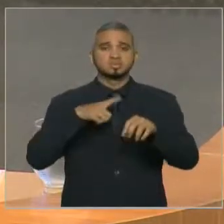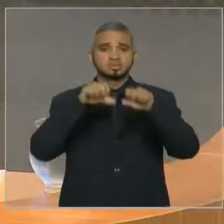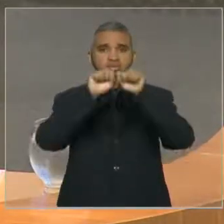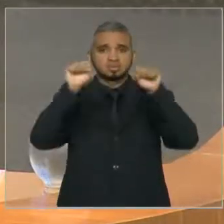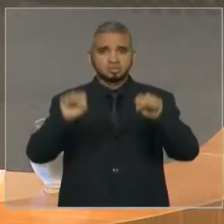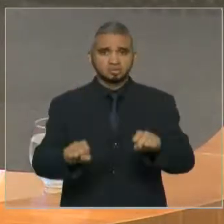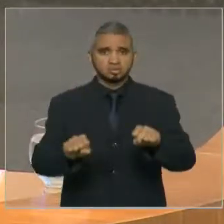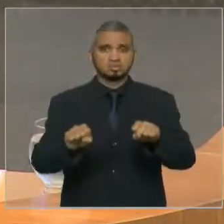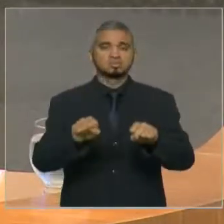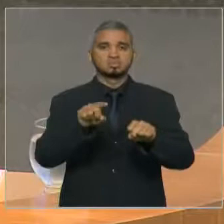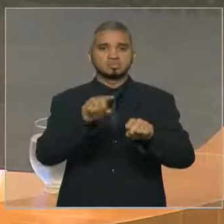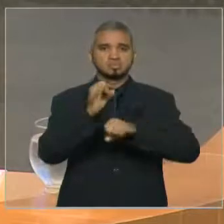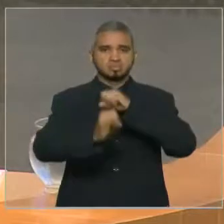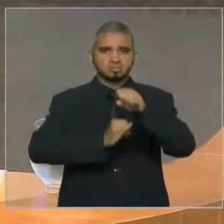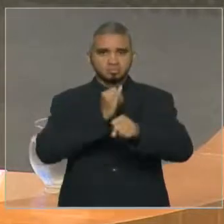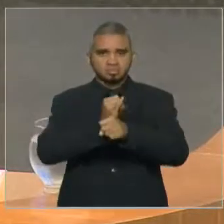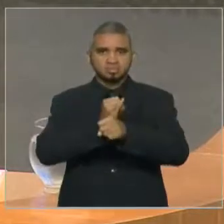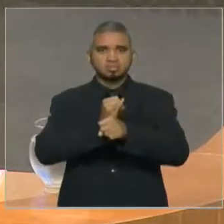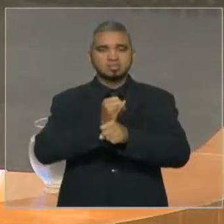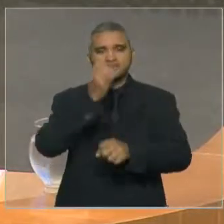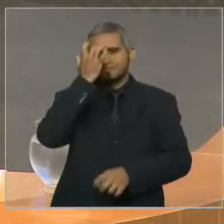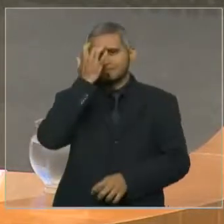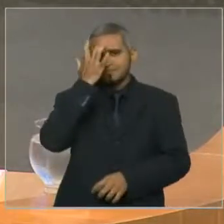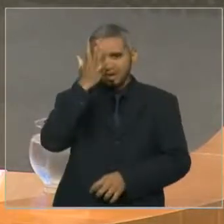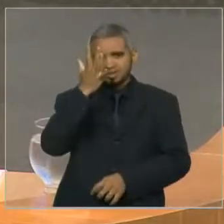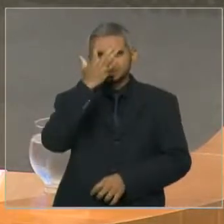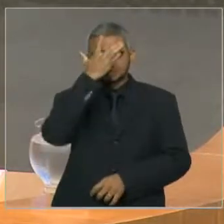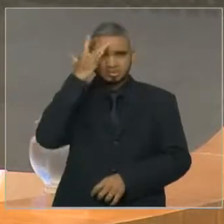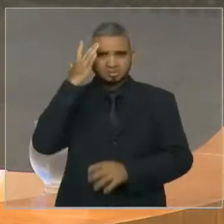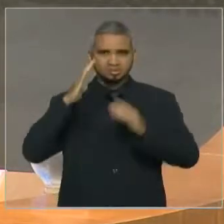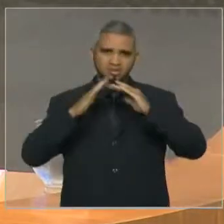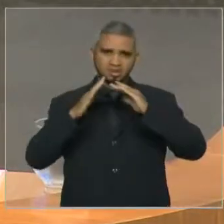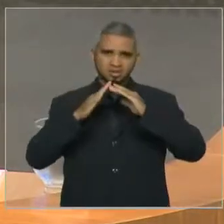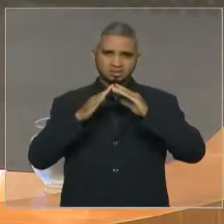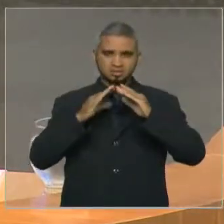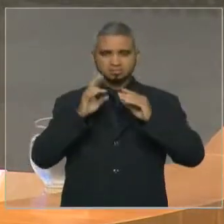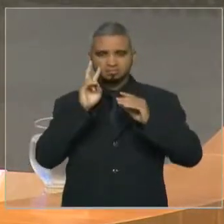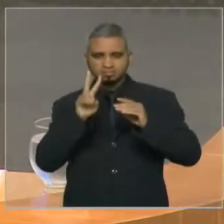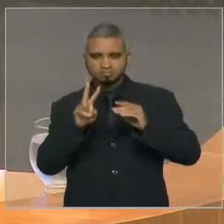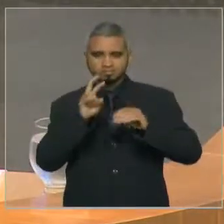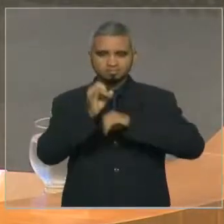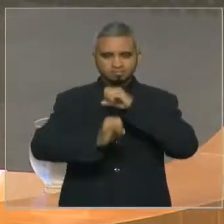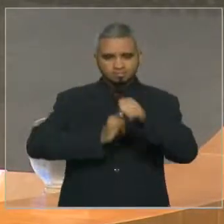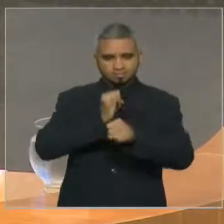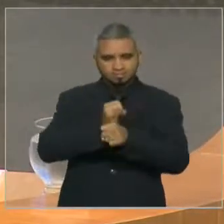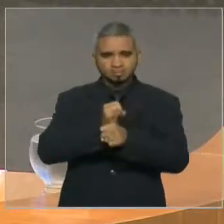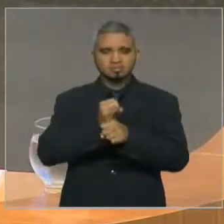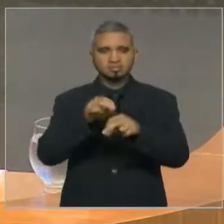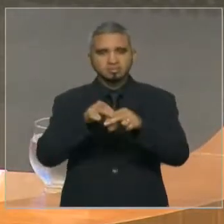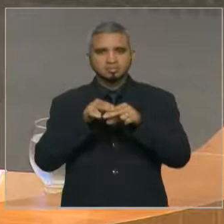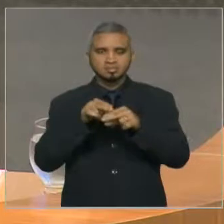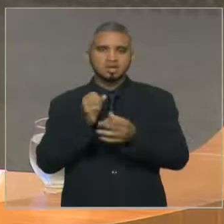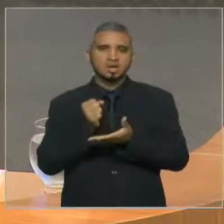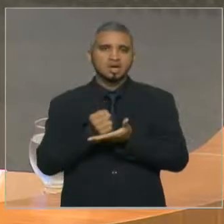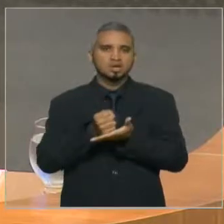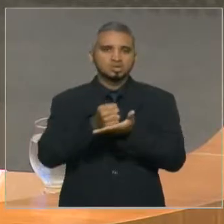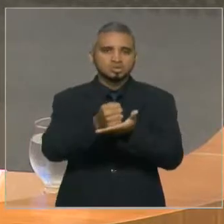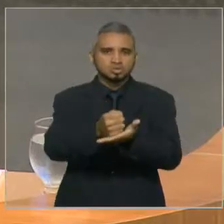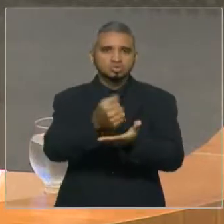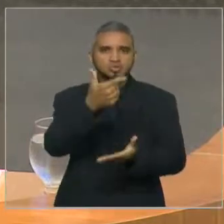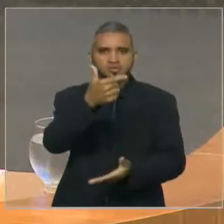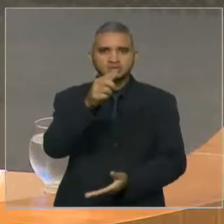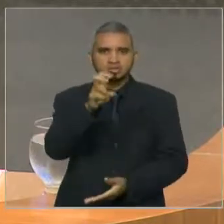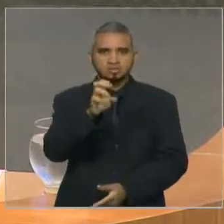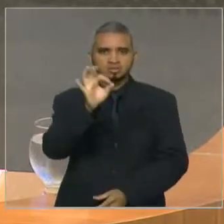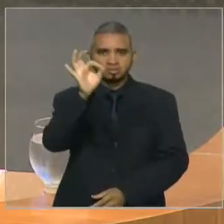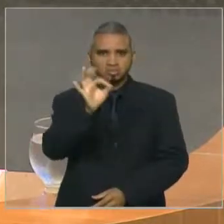eletrônica são os principais motivos desse crescimento, o que contribui diretamente para a redução de